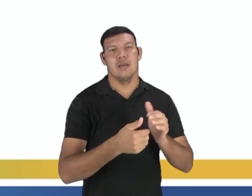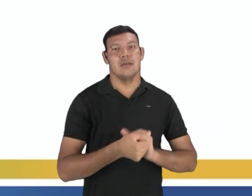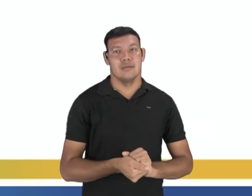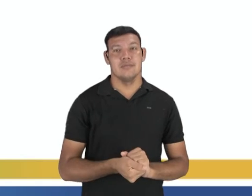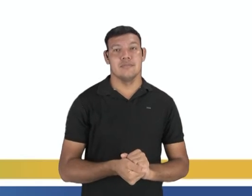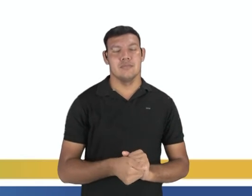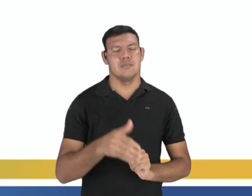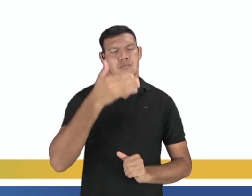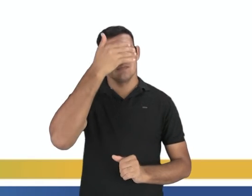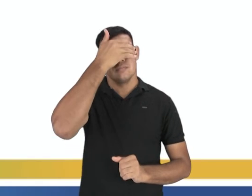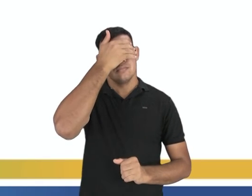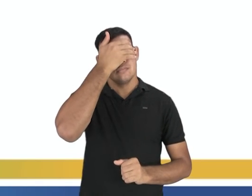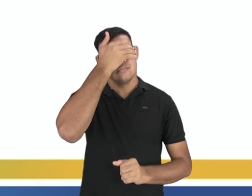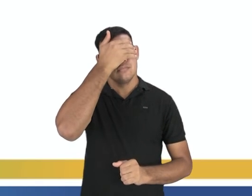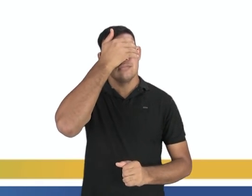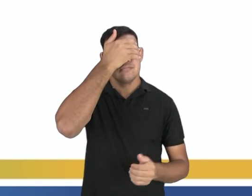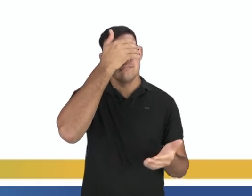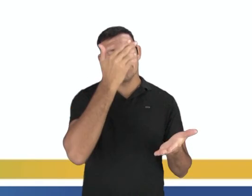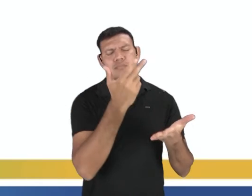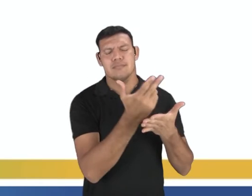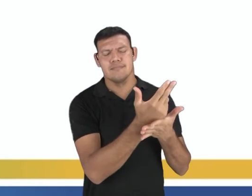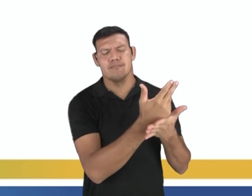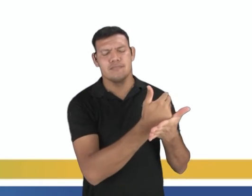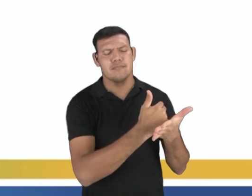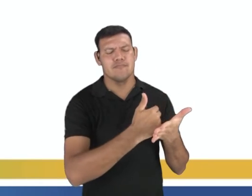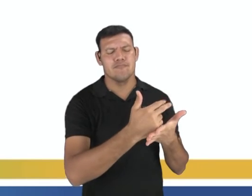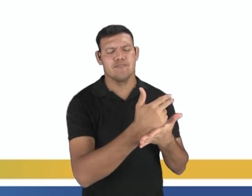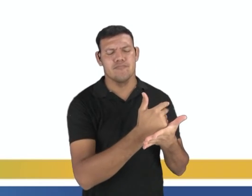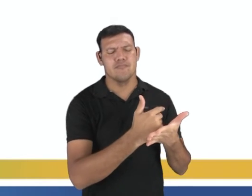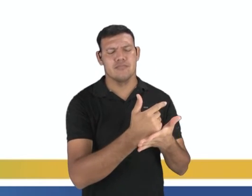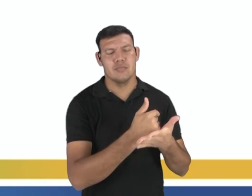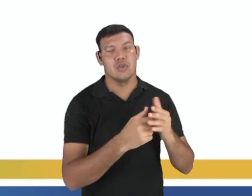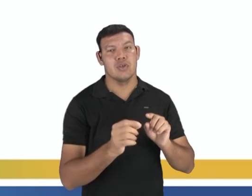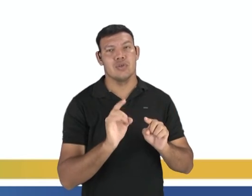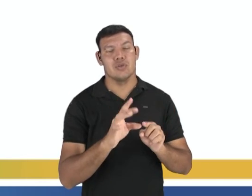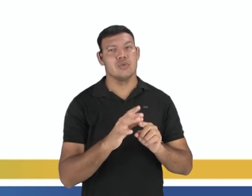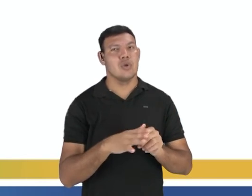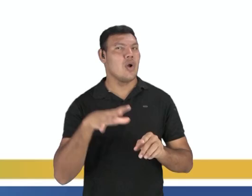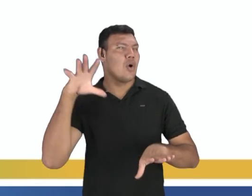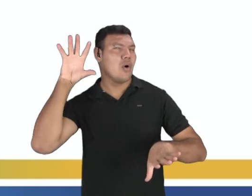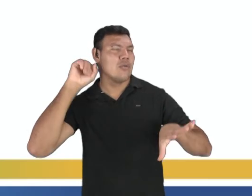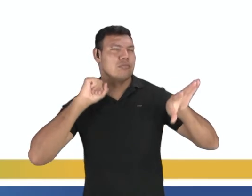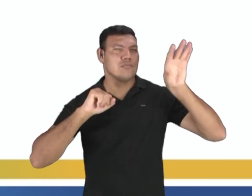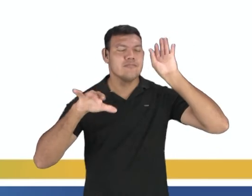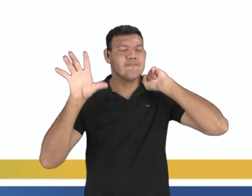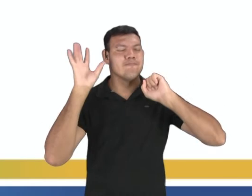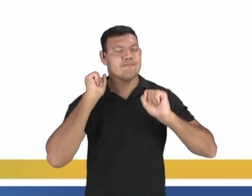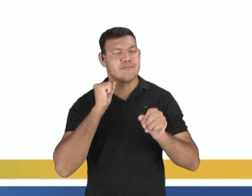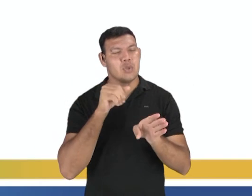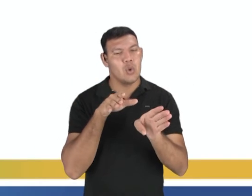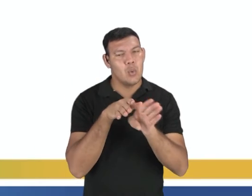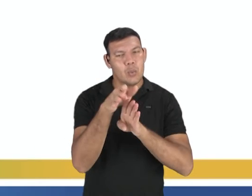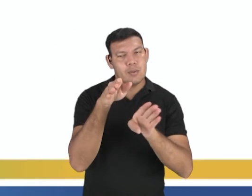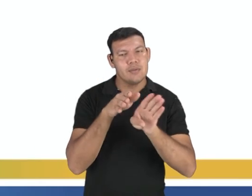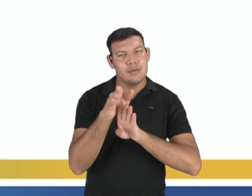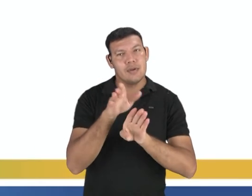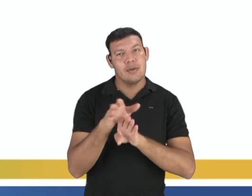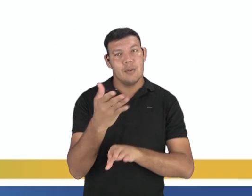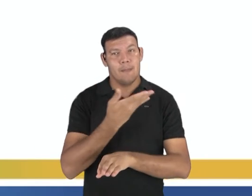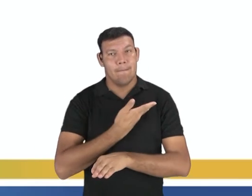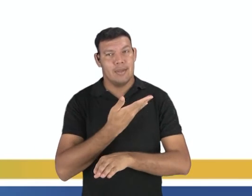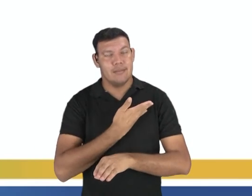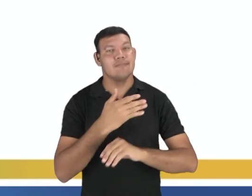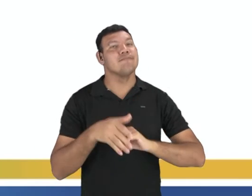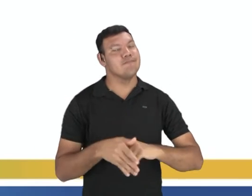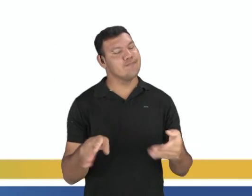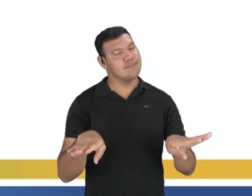de olhos vendados, vai tentar fazer um desenho sem ver, apenas ouvindo as instruções do companheiro, tá? Então ele é um jogo